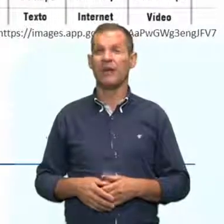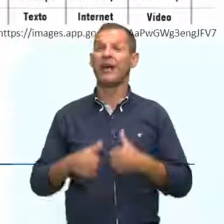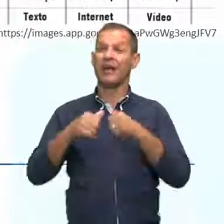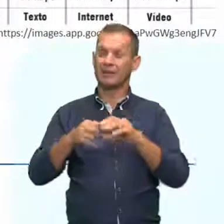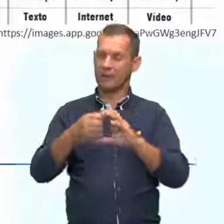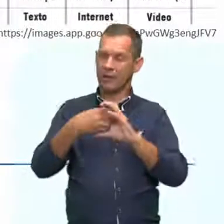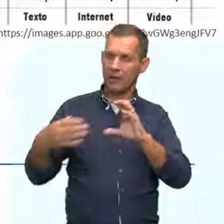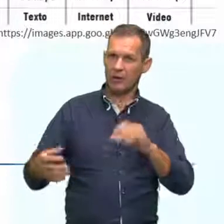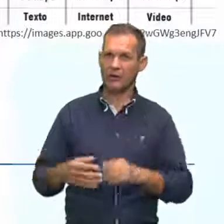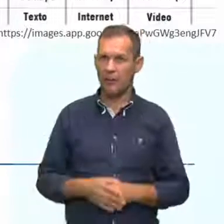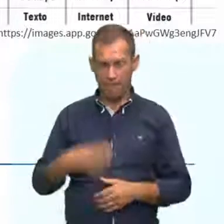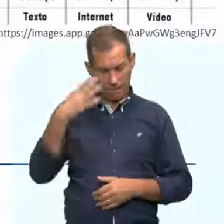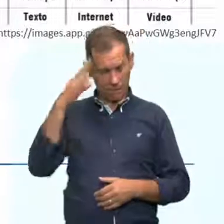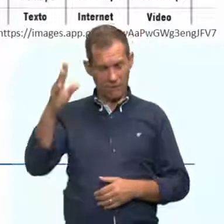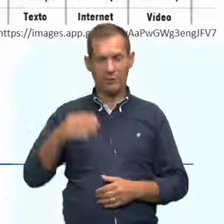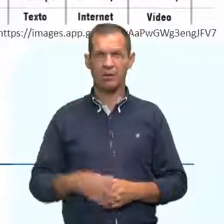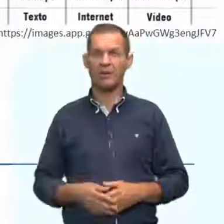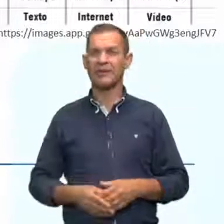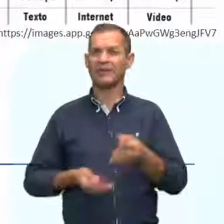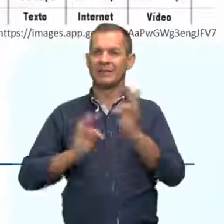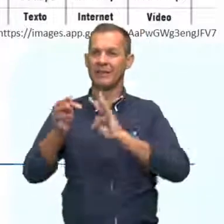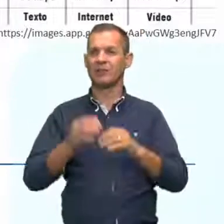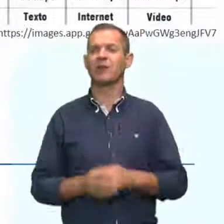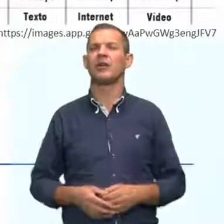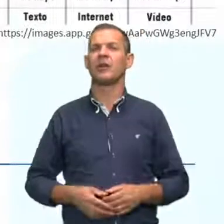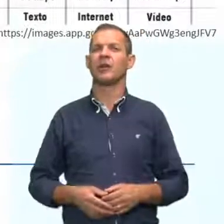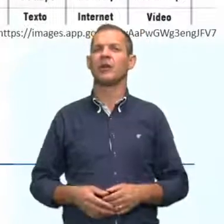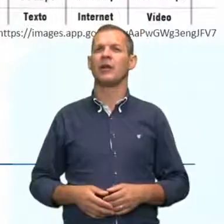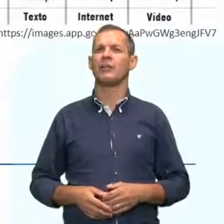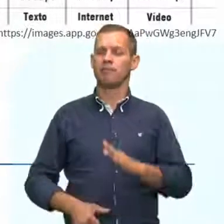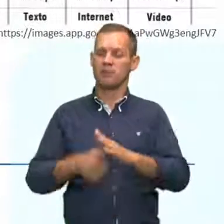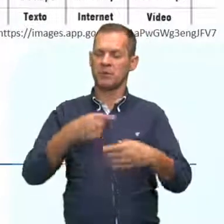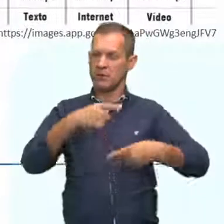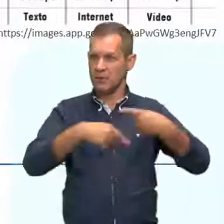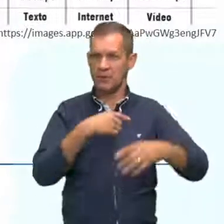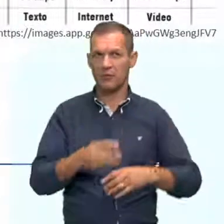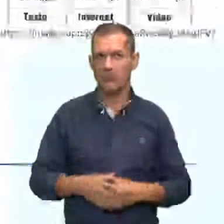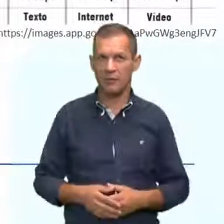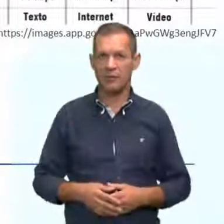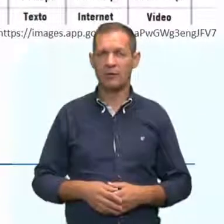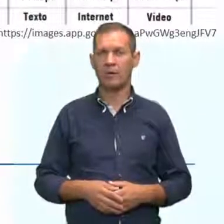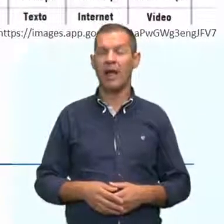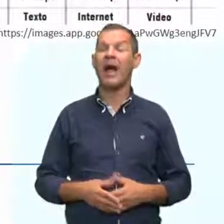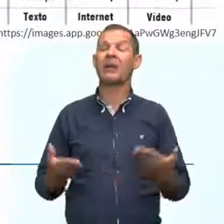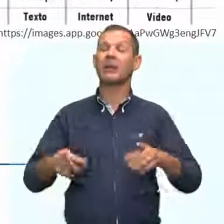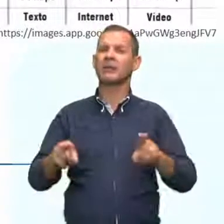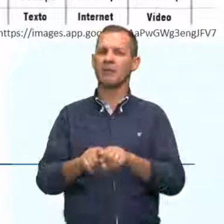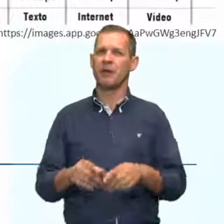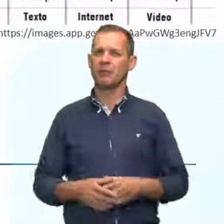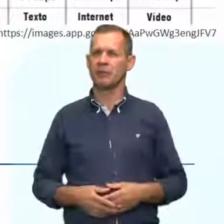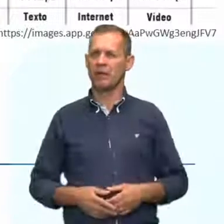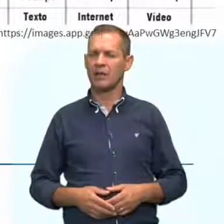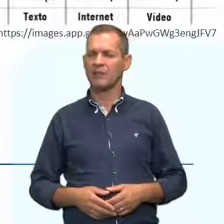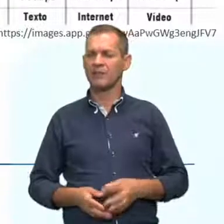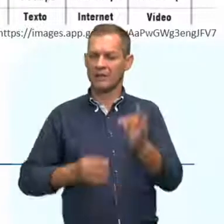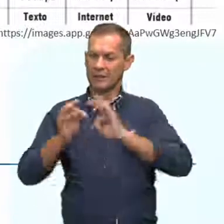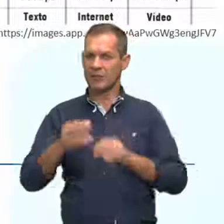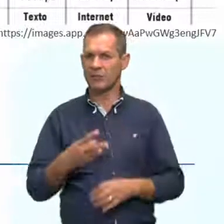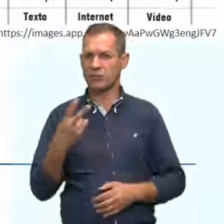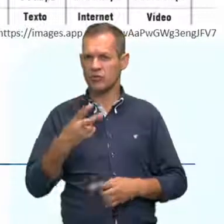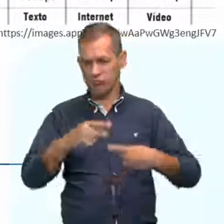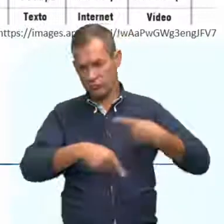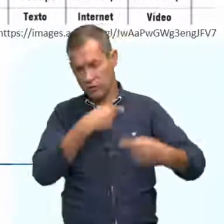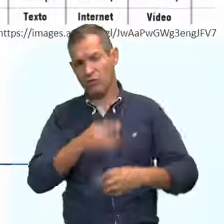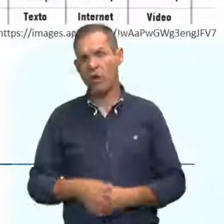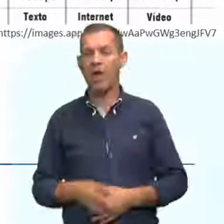Essas são as características principais da tecnologia de primeira geração. Agora falando de tecnologia de segunda